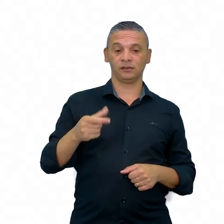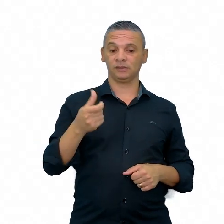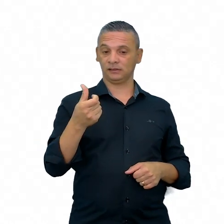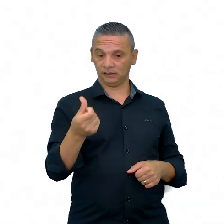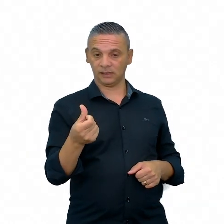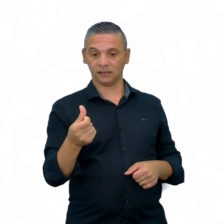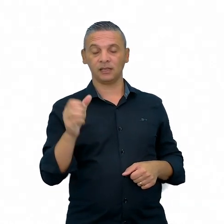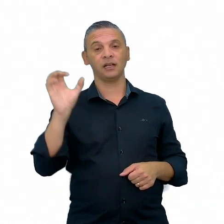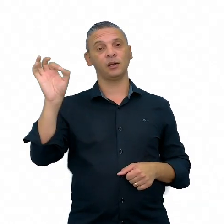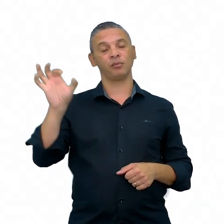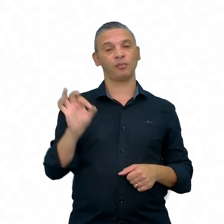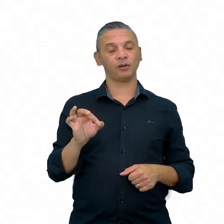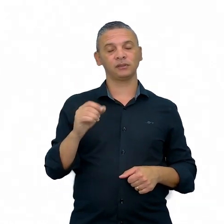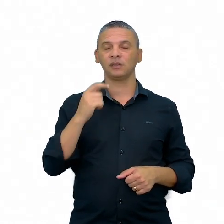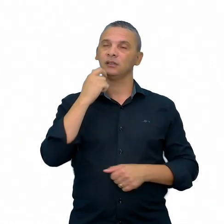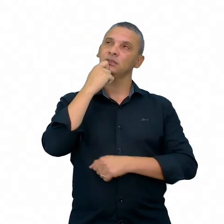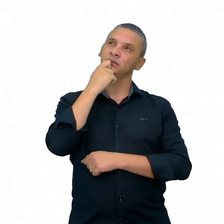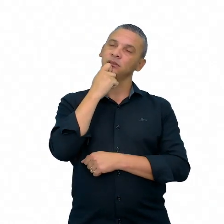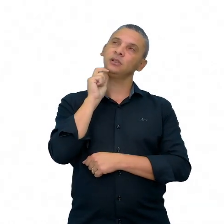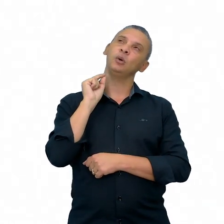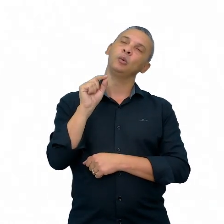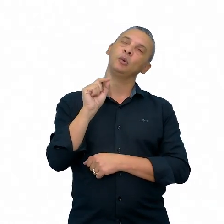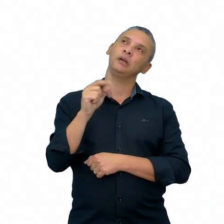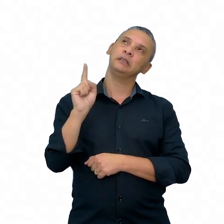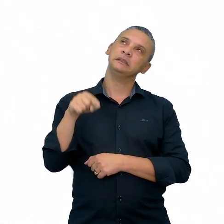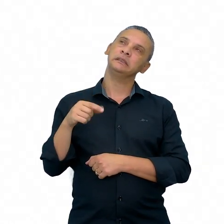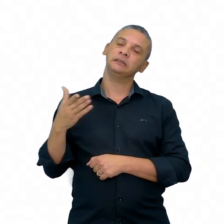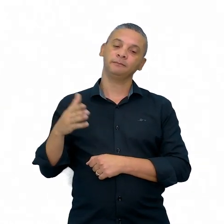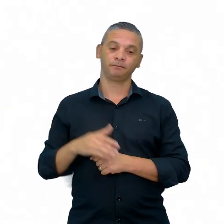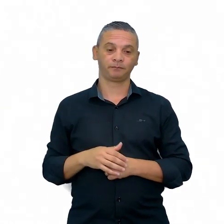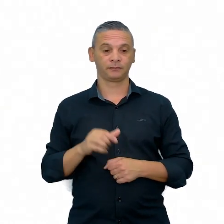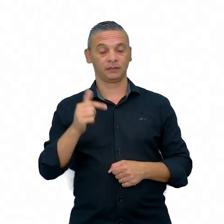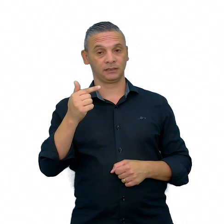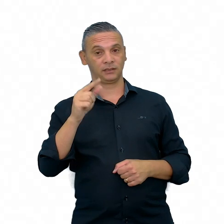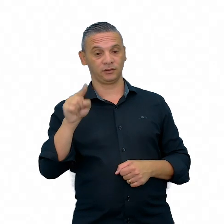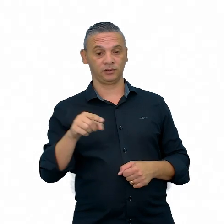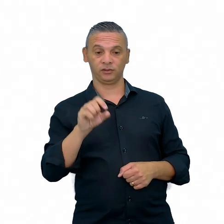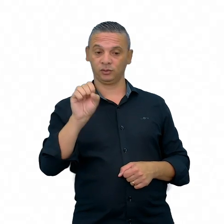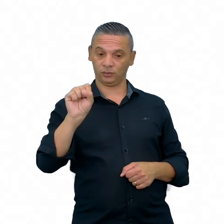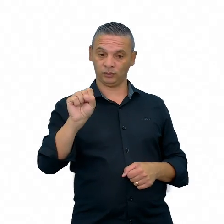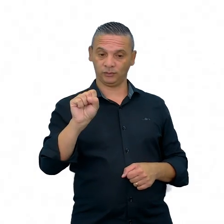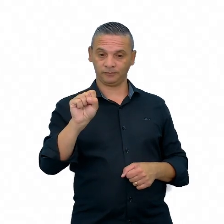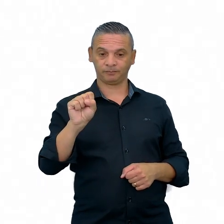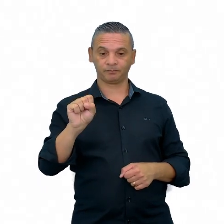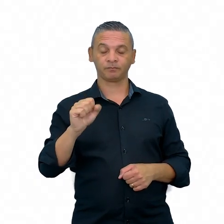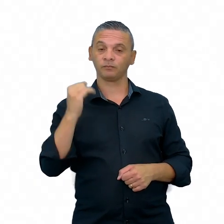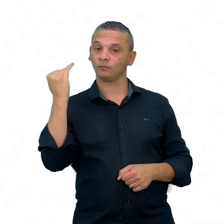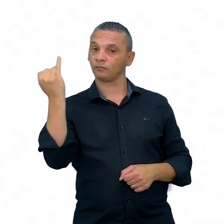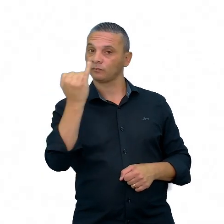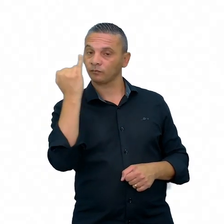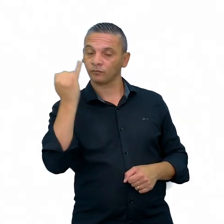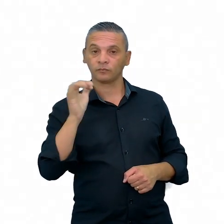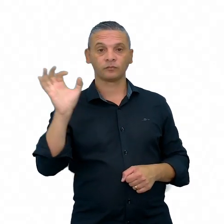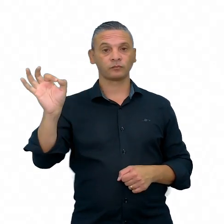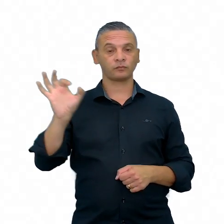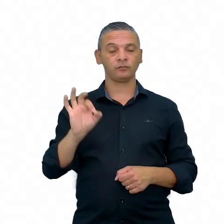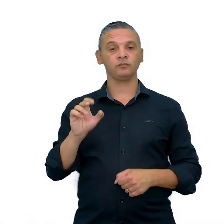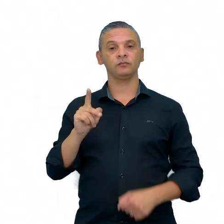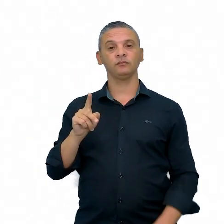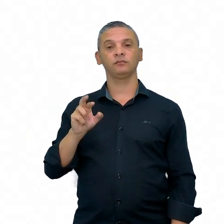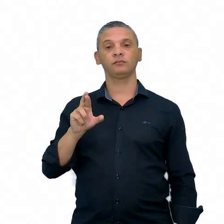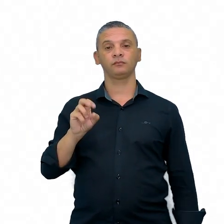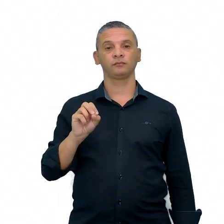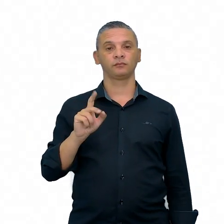proporcionalidade direta e inversa que existe entre essas duas grandezas. Na aula 7 e 8, é a propriedade fundamental dessa